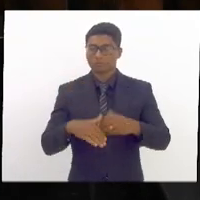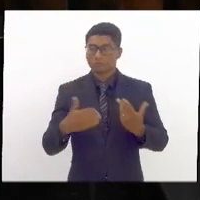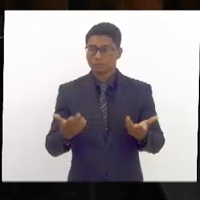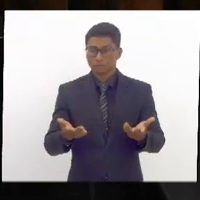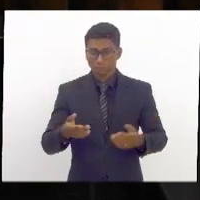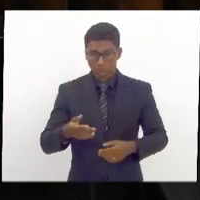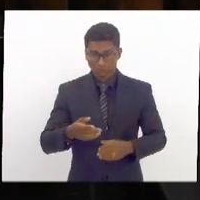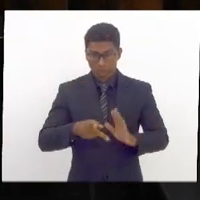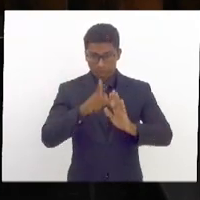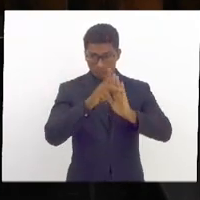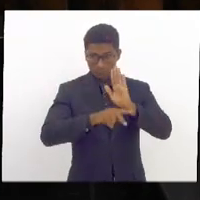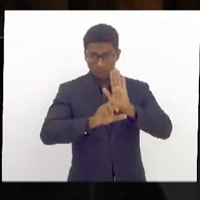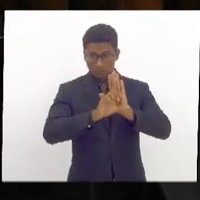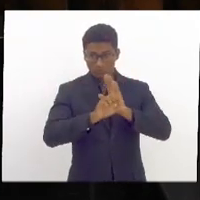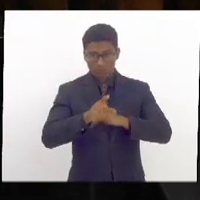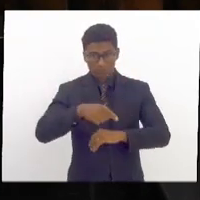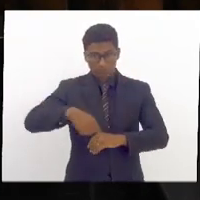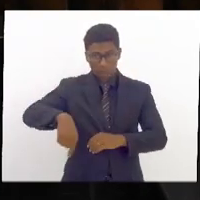de lei é